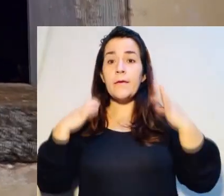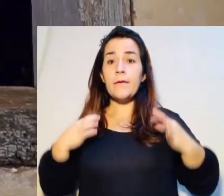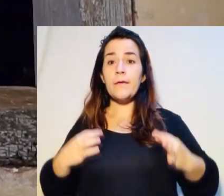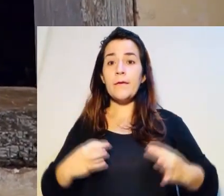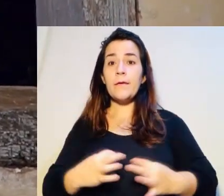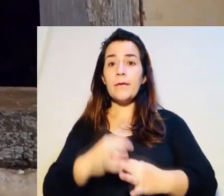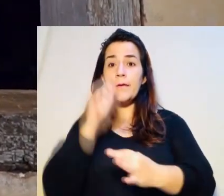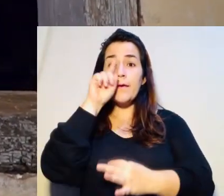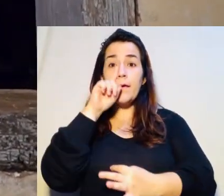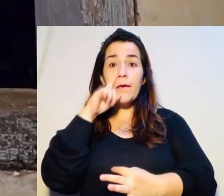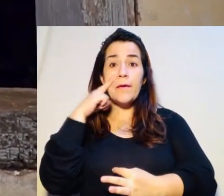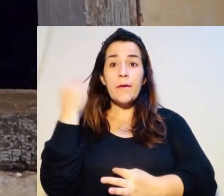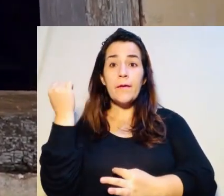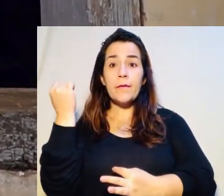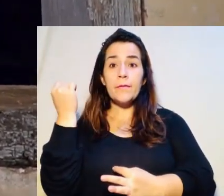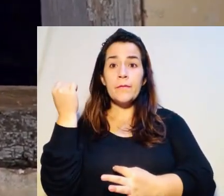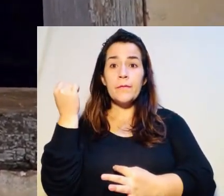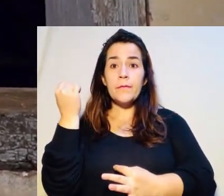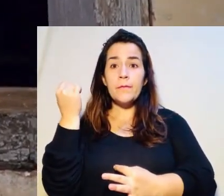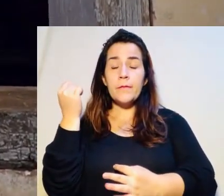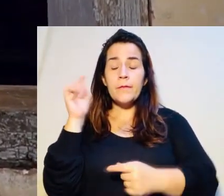traz uma guia amarela,